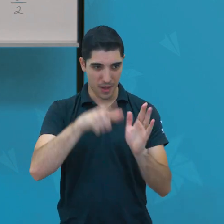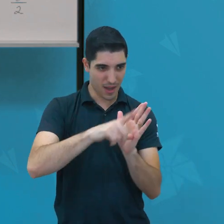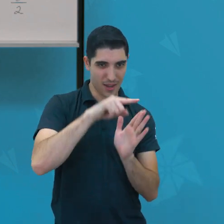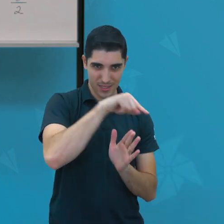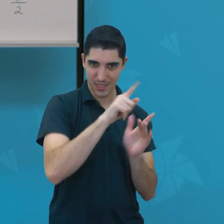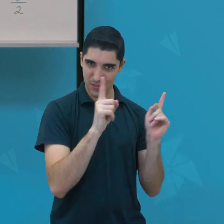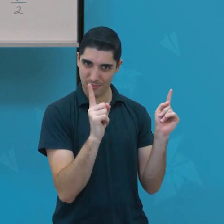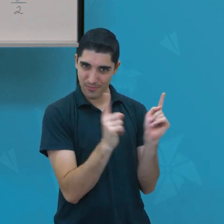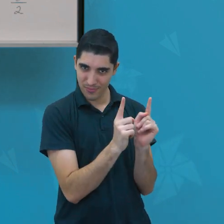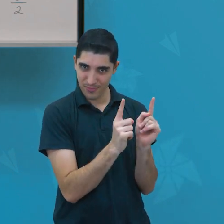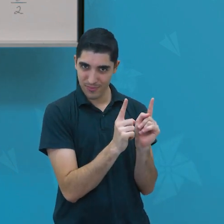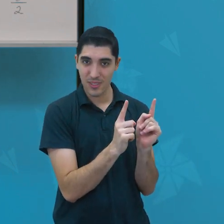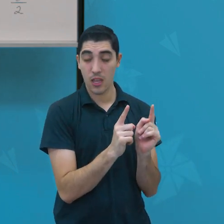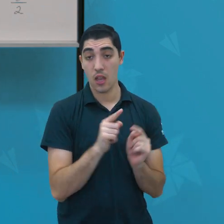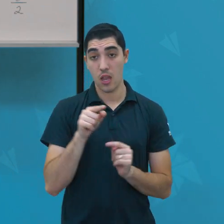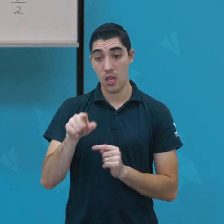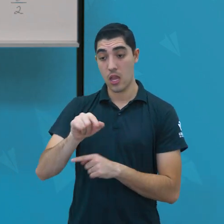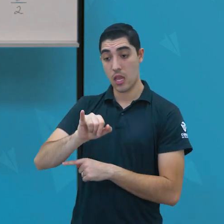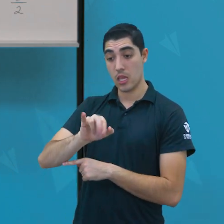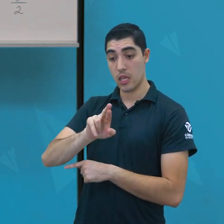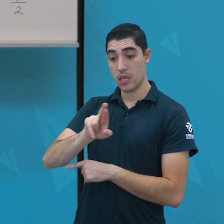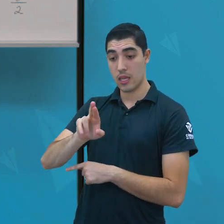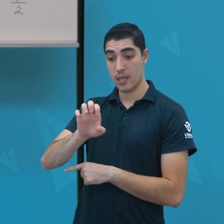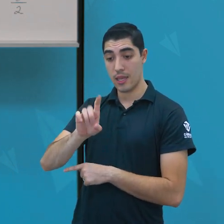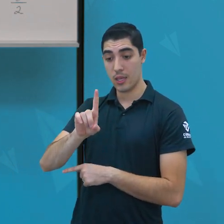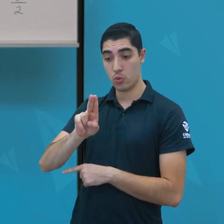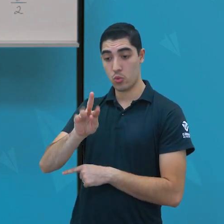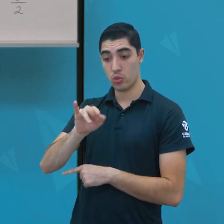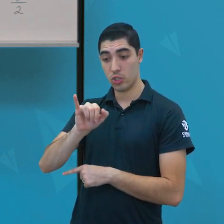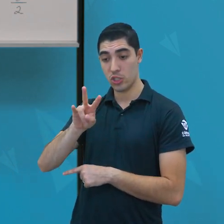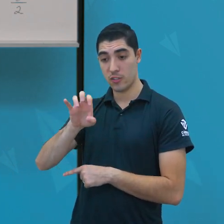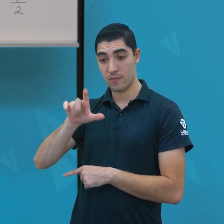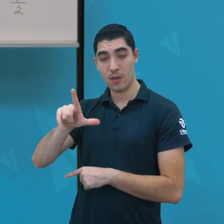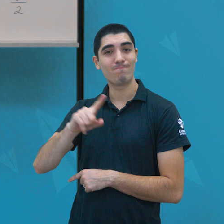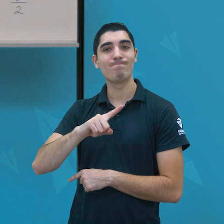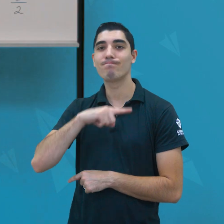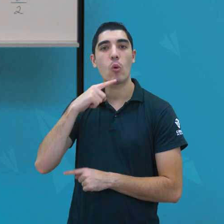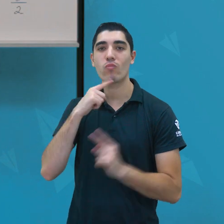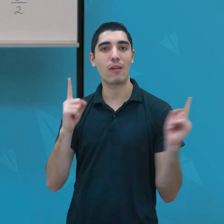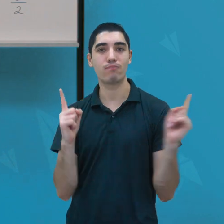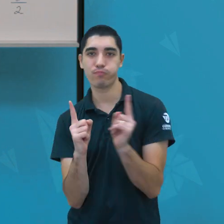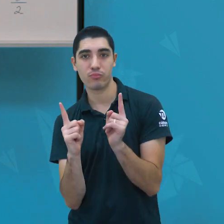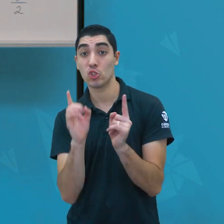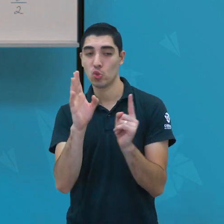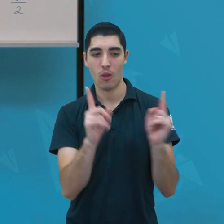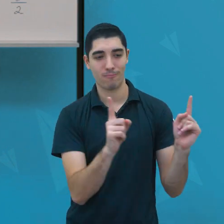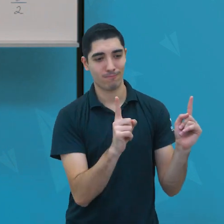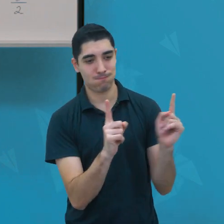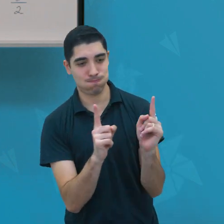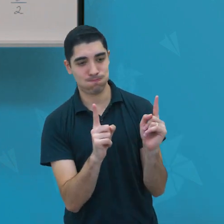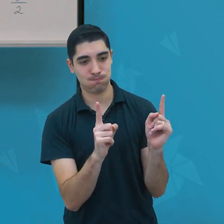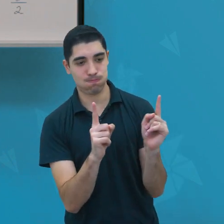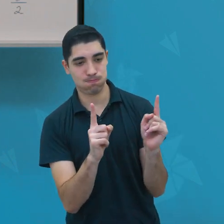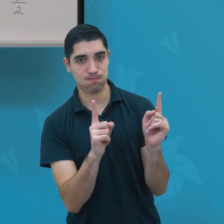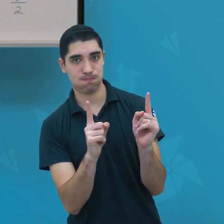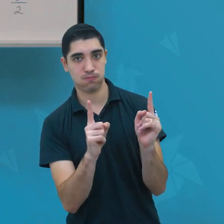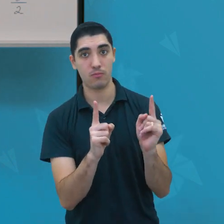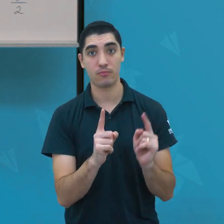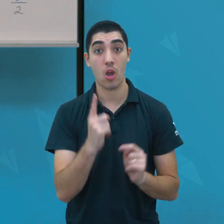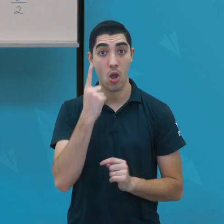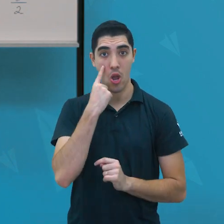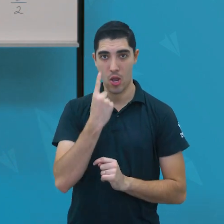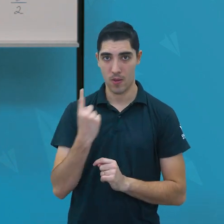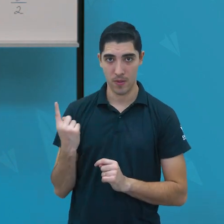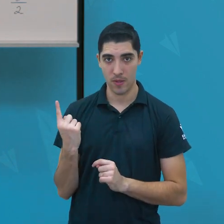a simplificação. Ou seja, fração irredutível. Ó, esse irredutível não dá mais para reduzir. Toda